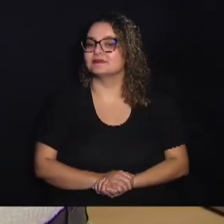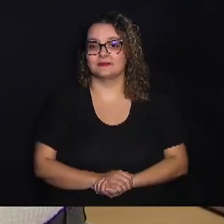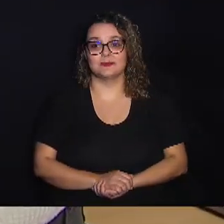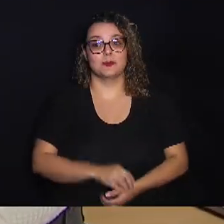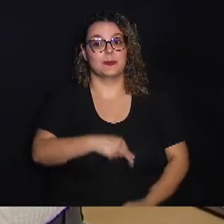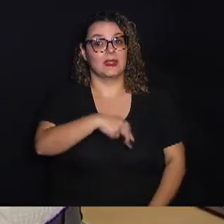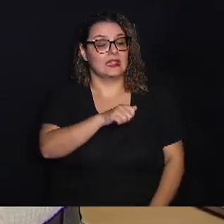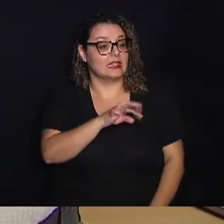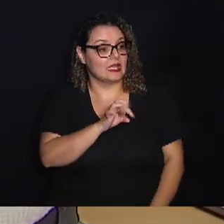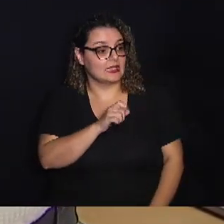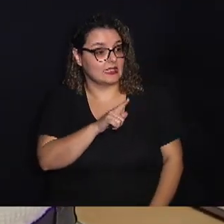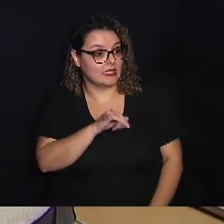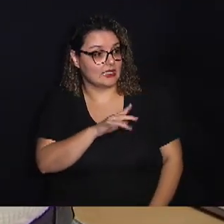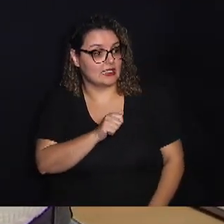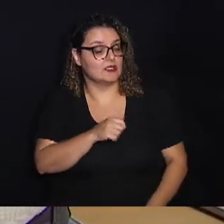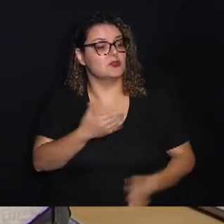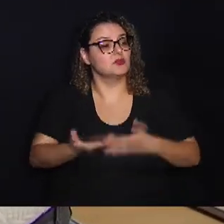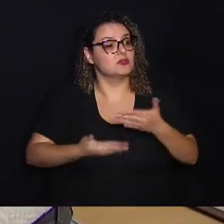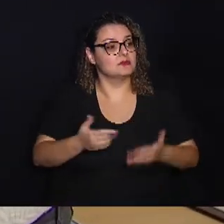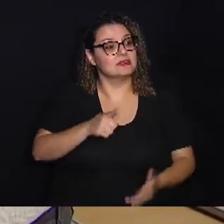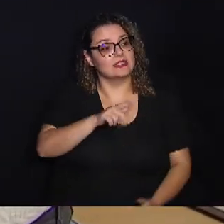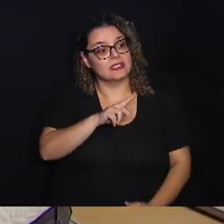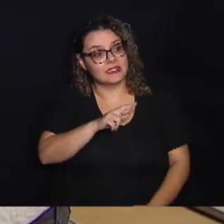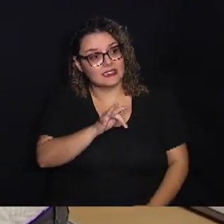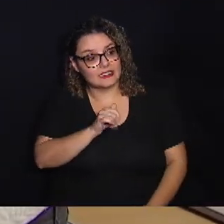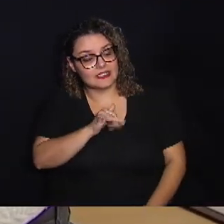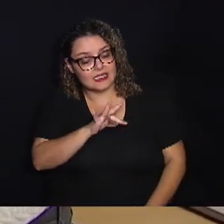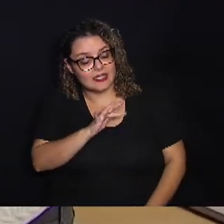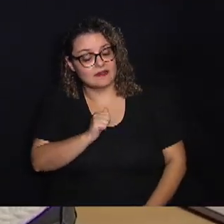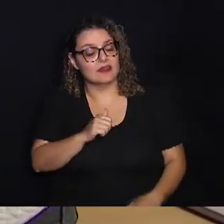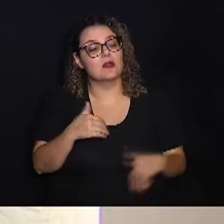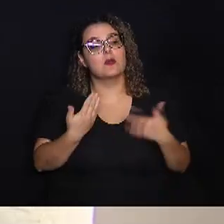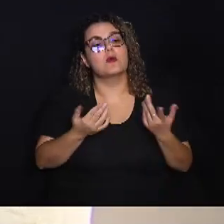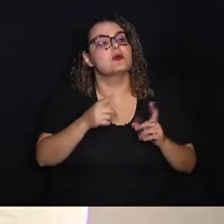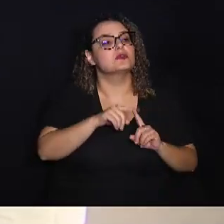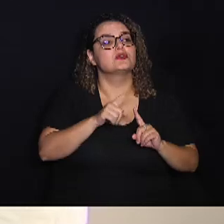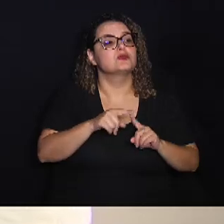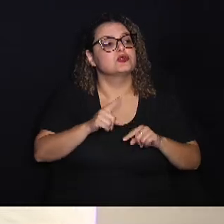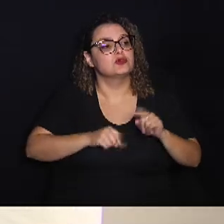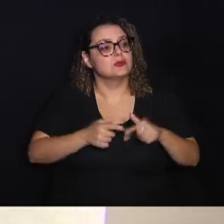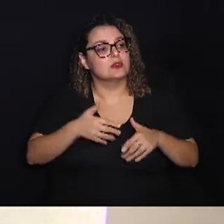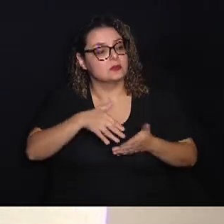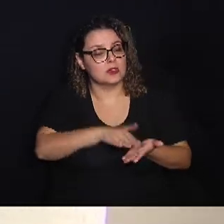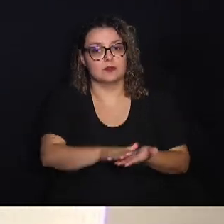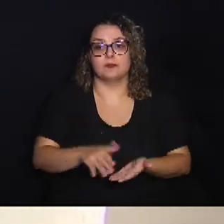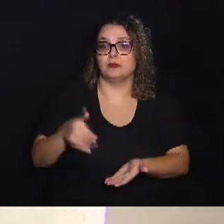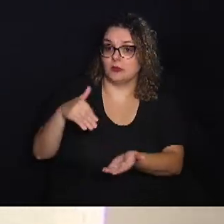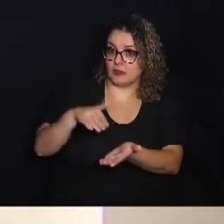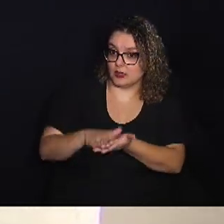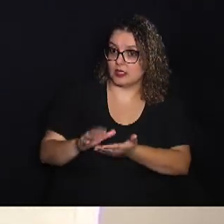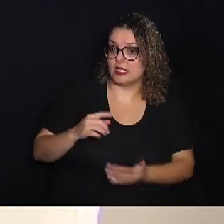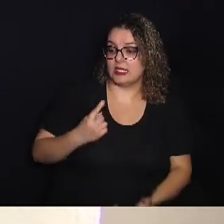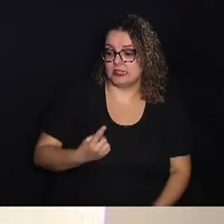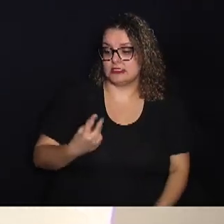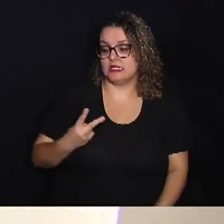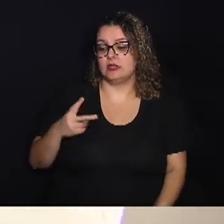E aqui no serviço da gráfica, vocês imprimem que tipo de material? Nós imprimimos na folha 120, que é feito o